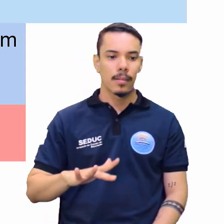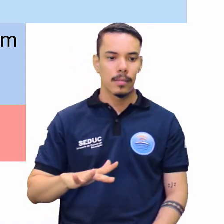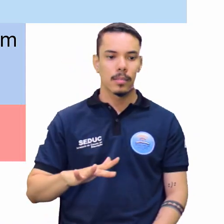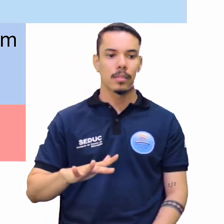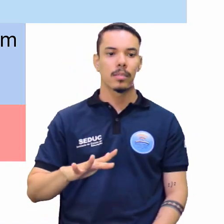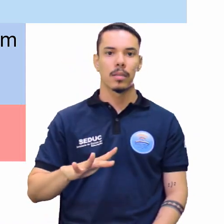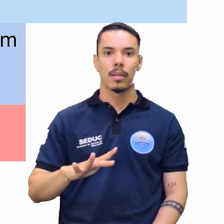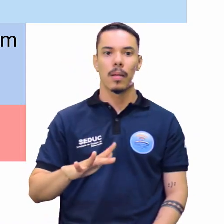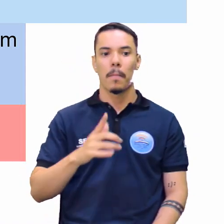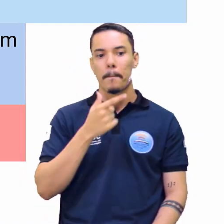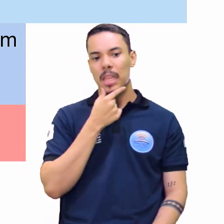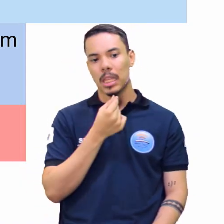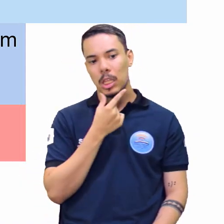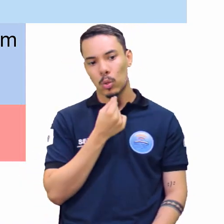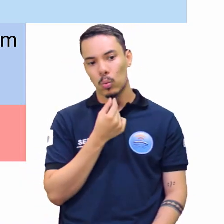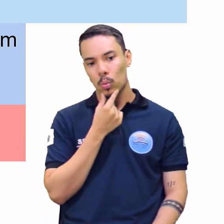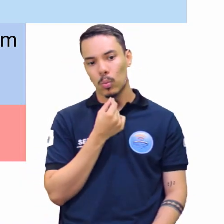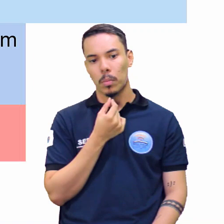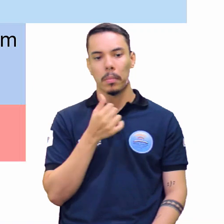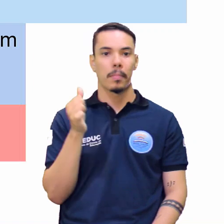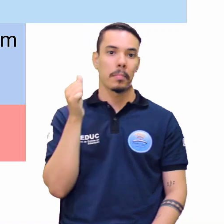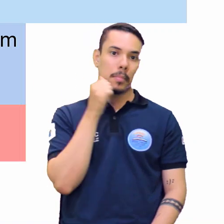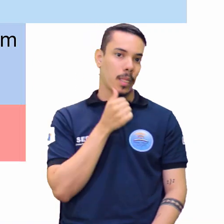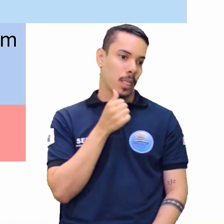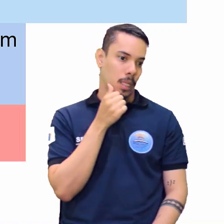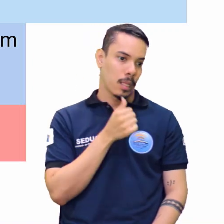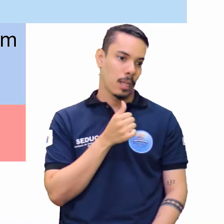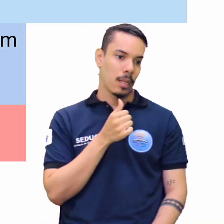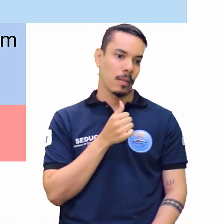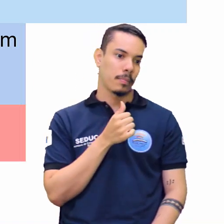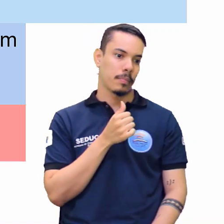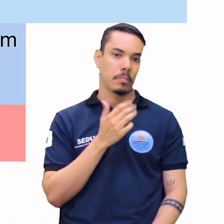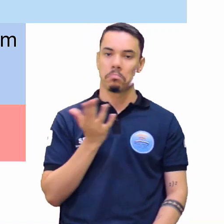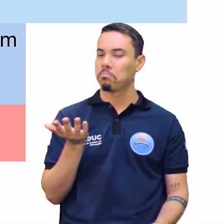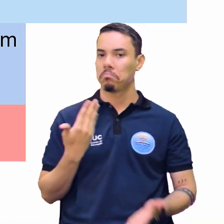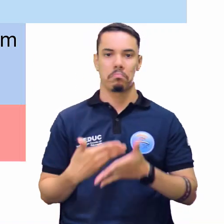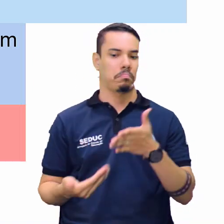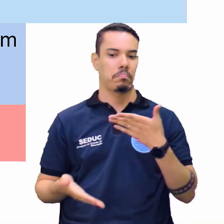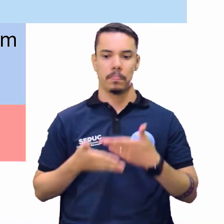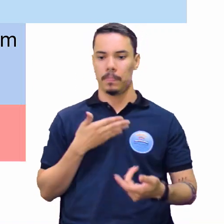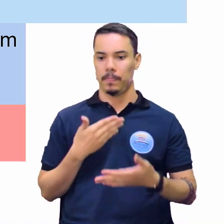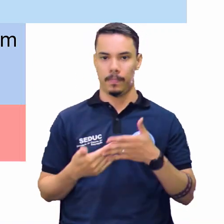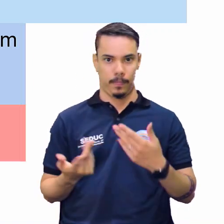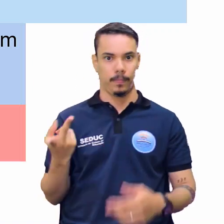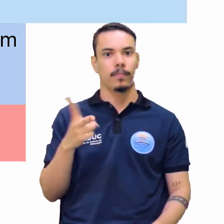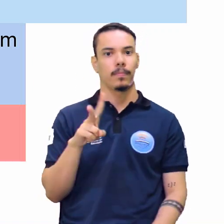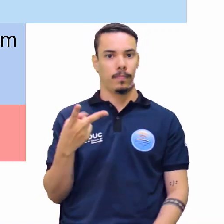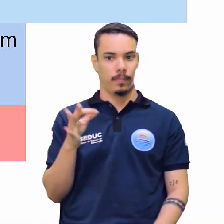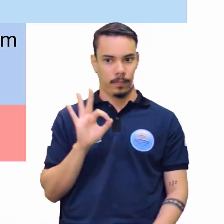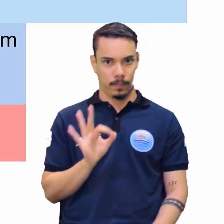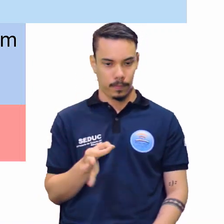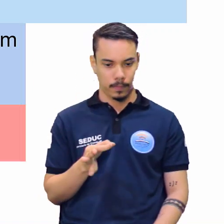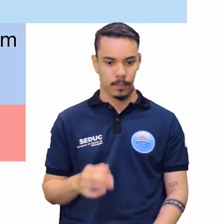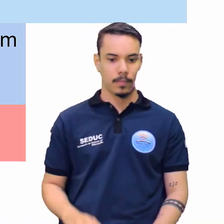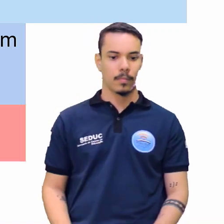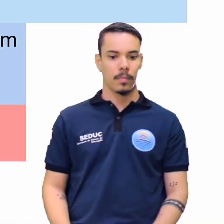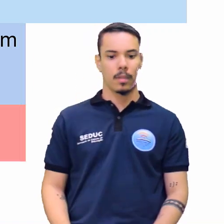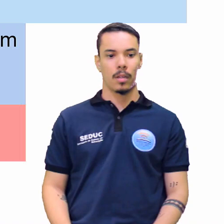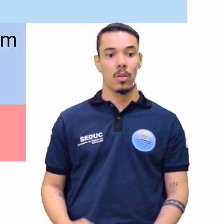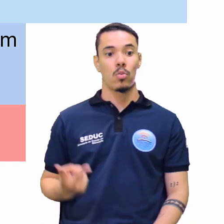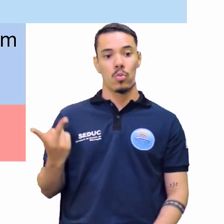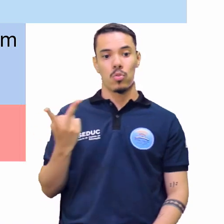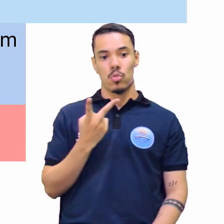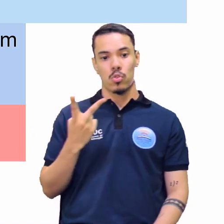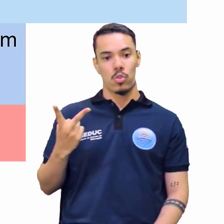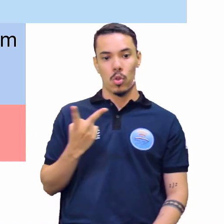criança eu vou usar tanto para menino quanto para menina certinho comum